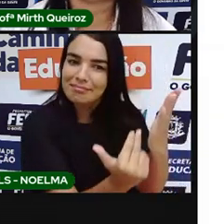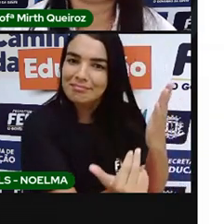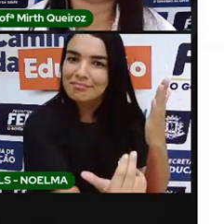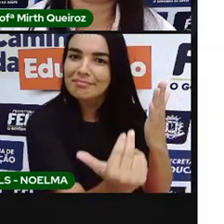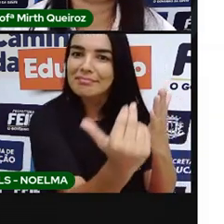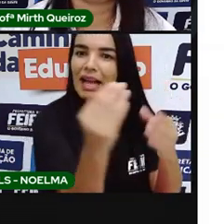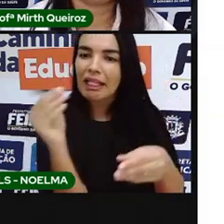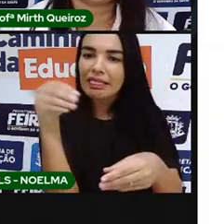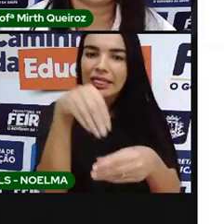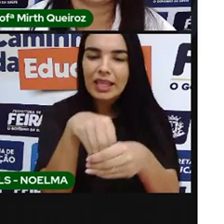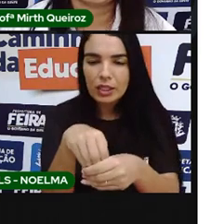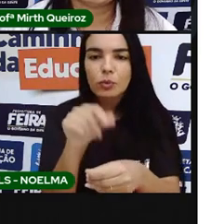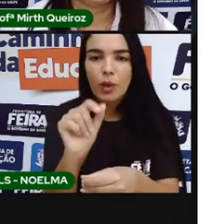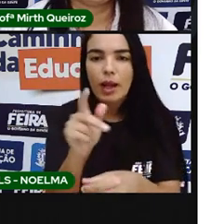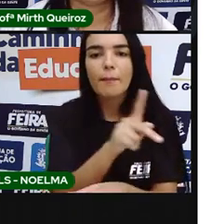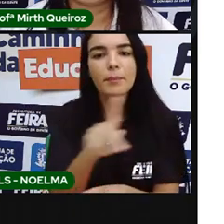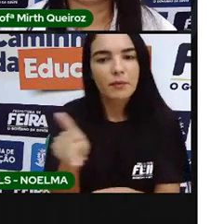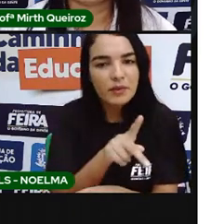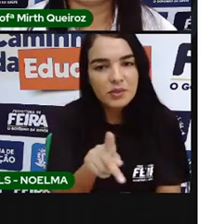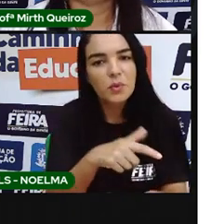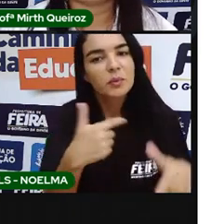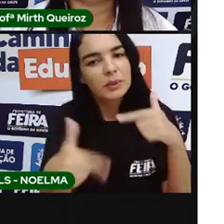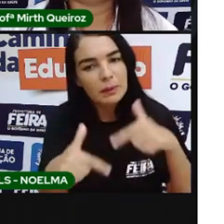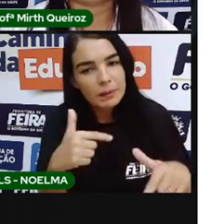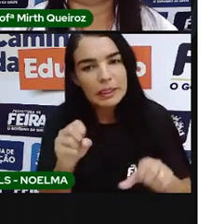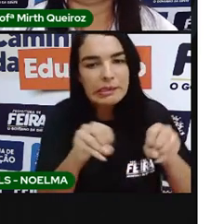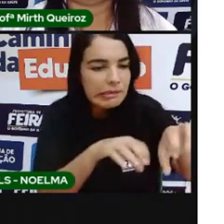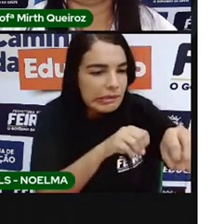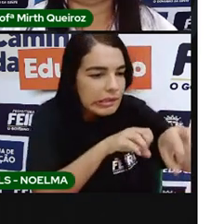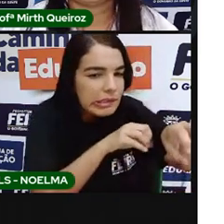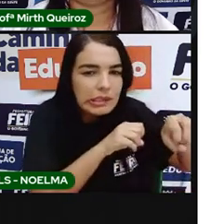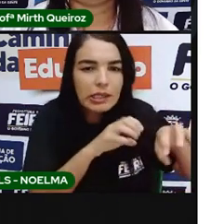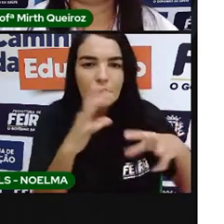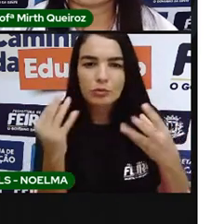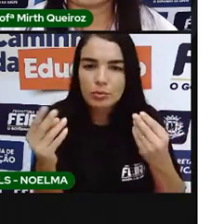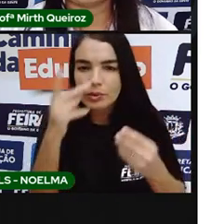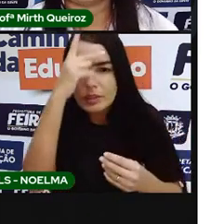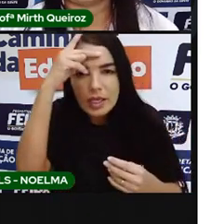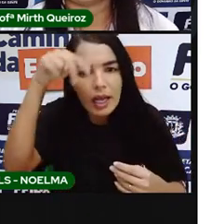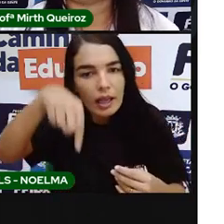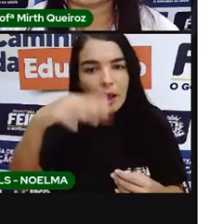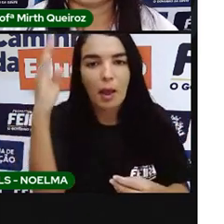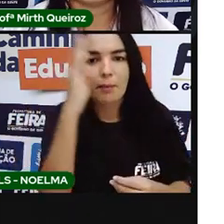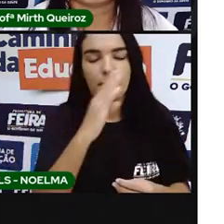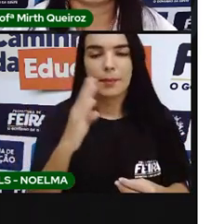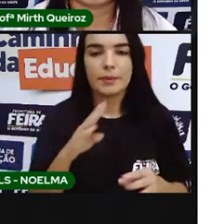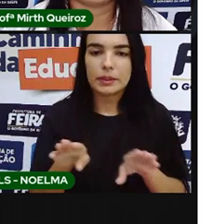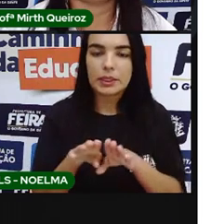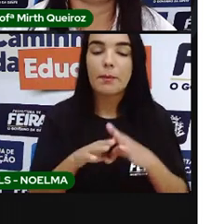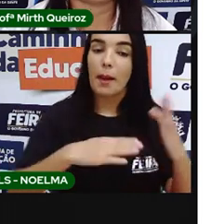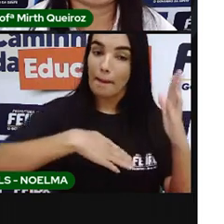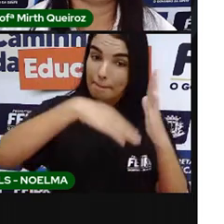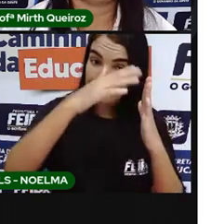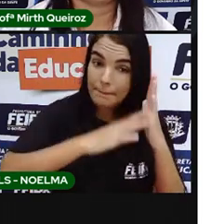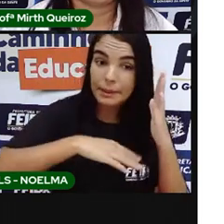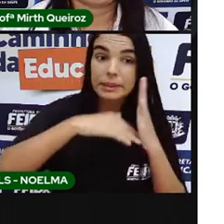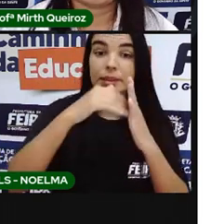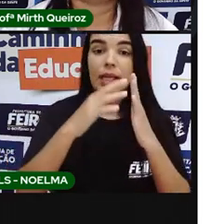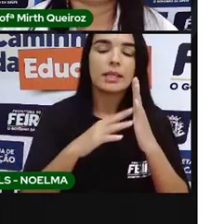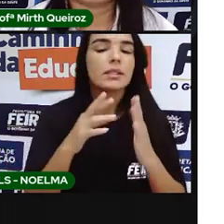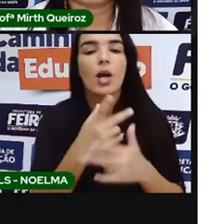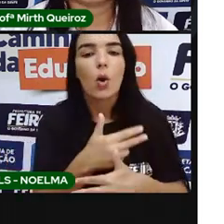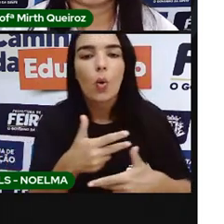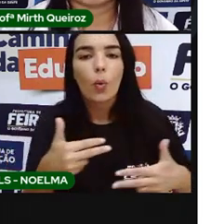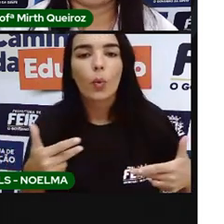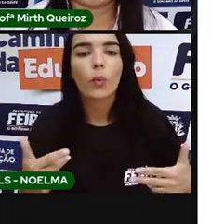dentro dessa academia como professores enquanto isso eles também iriam pintar telas vai que representasse